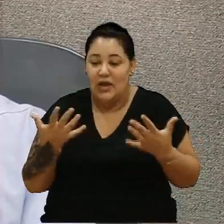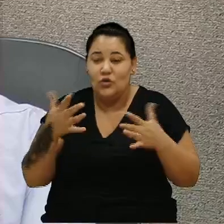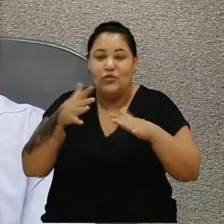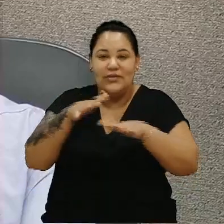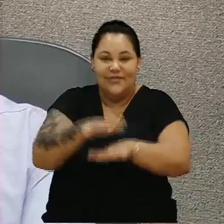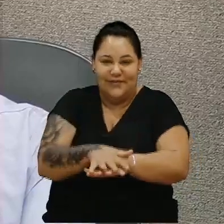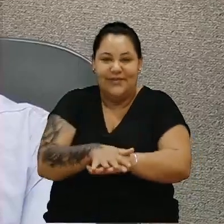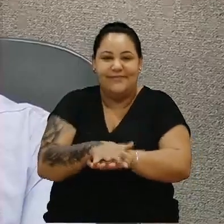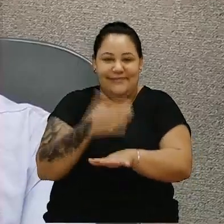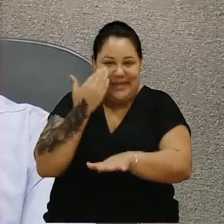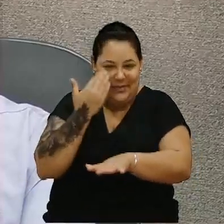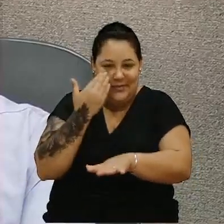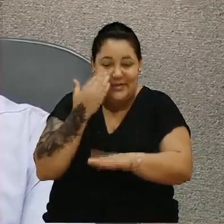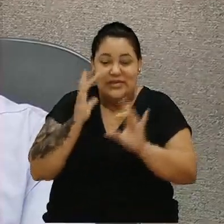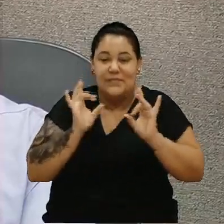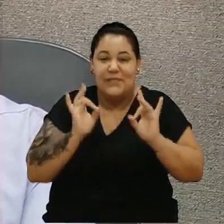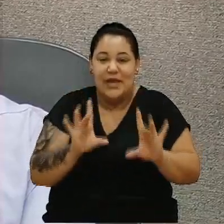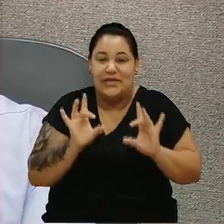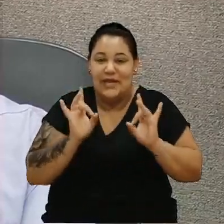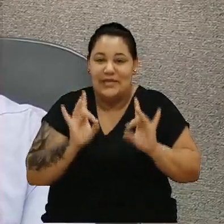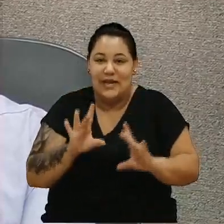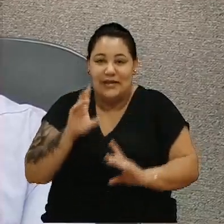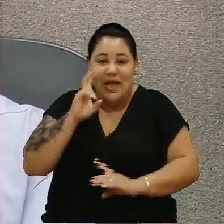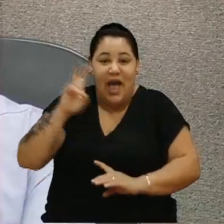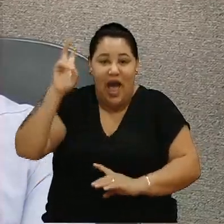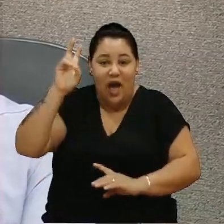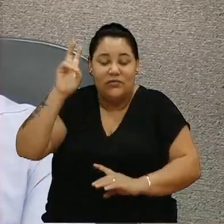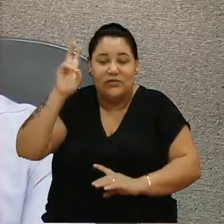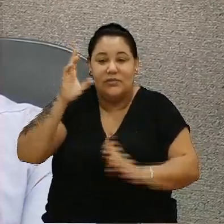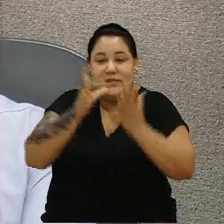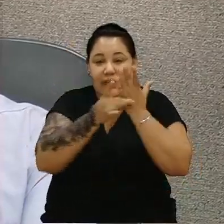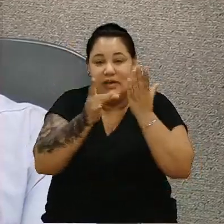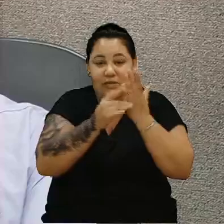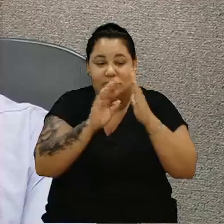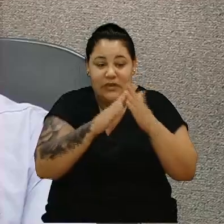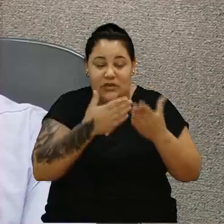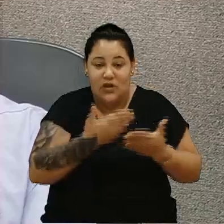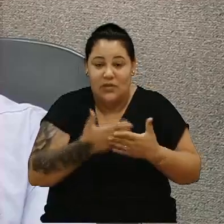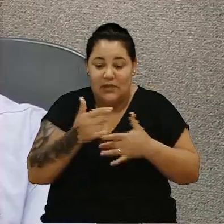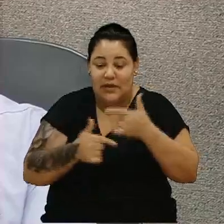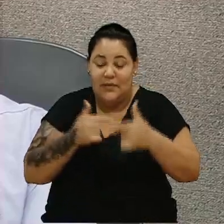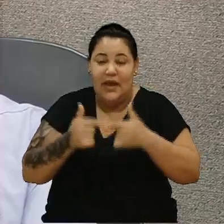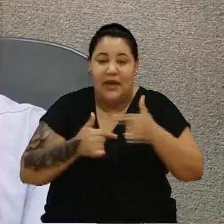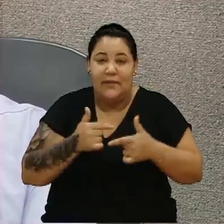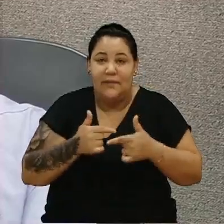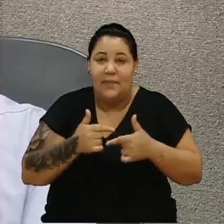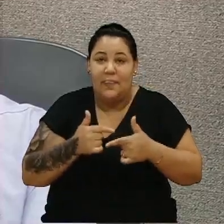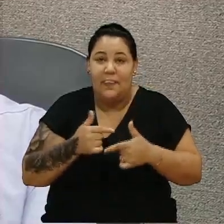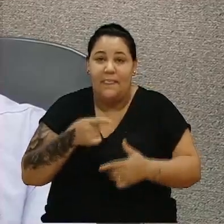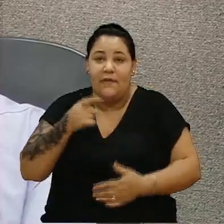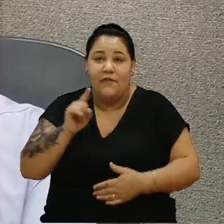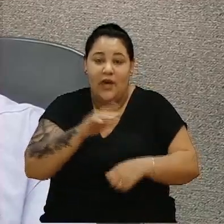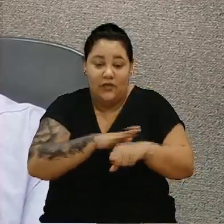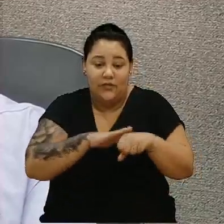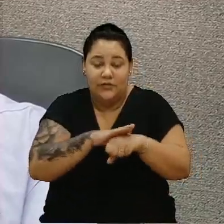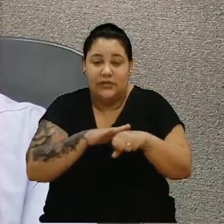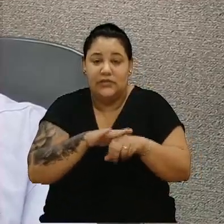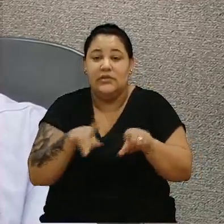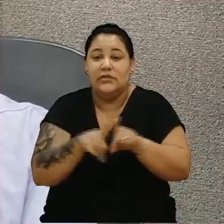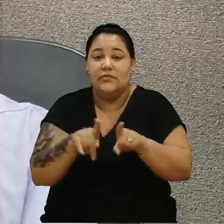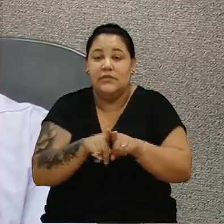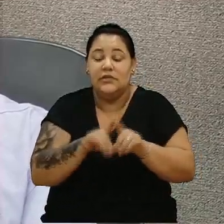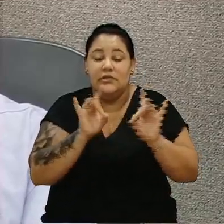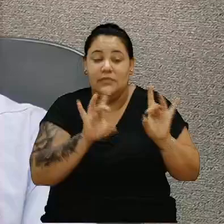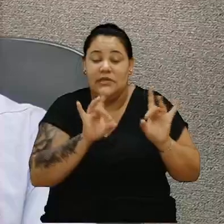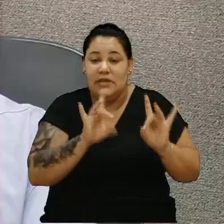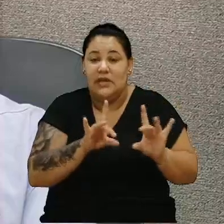inclusivas e especializadas em altas habilidades nas escolas para trabalhar nos territórios. A gente vem conversando isso com a Gerência de Educação Especial.